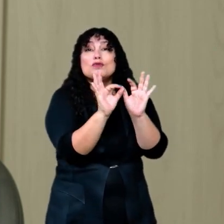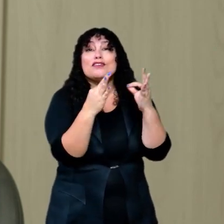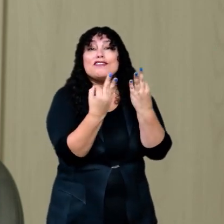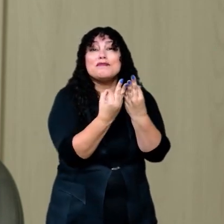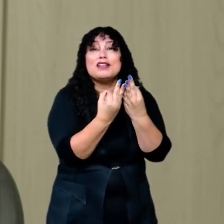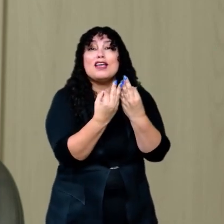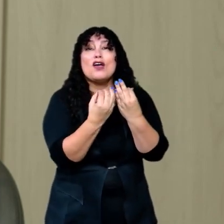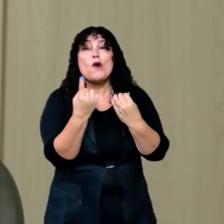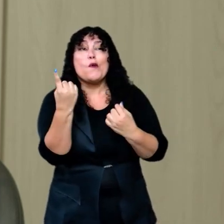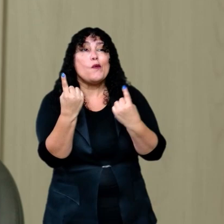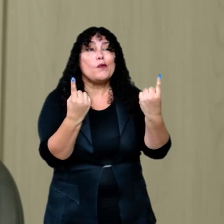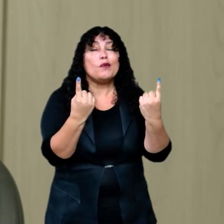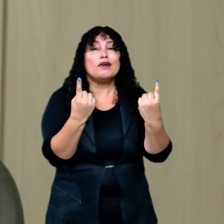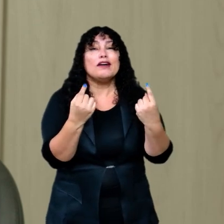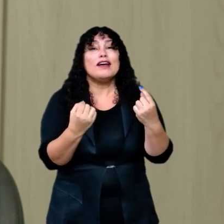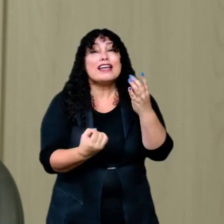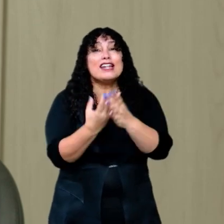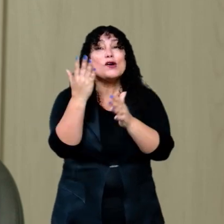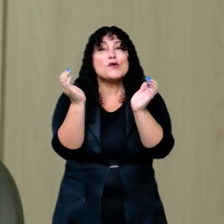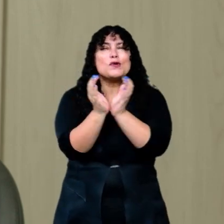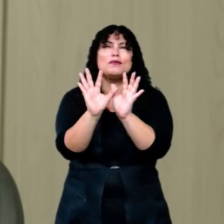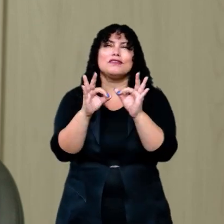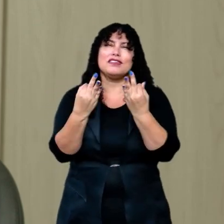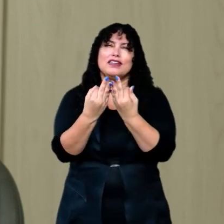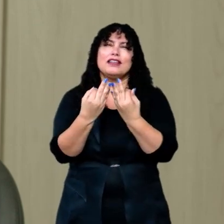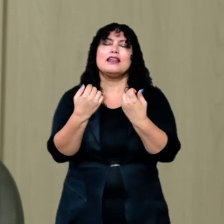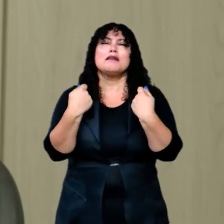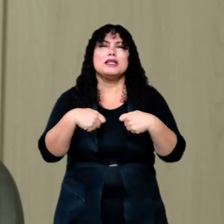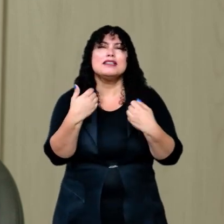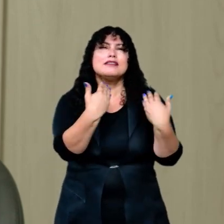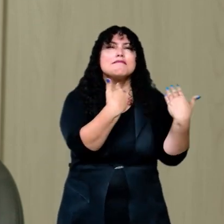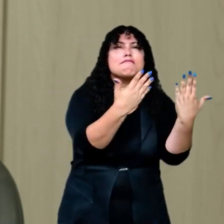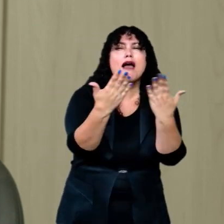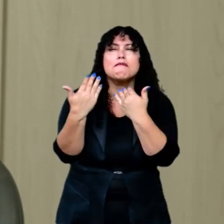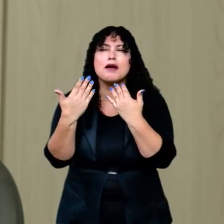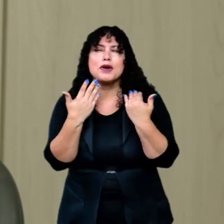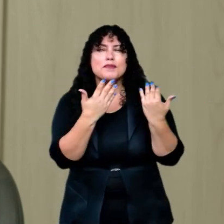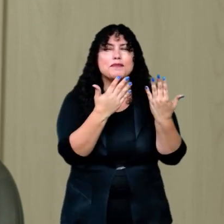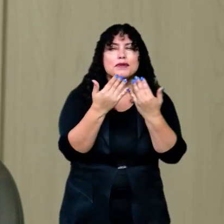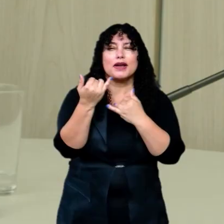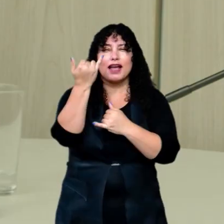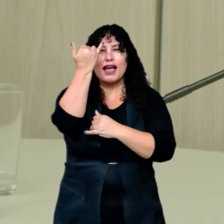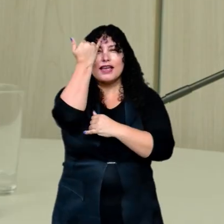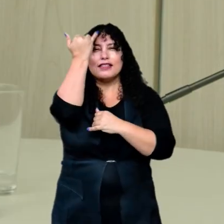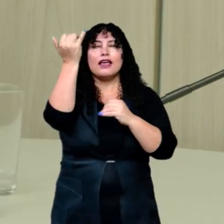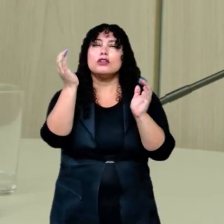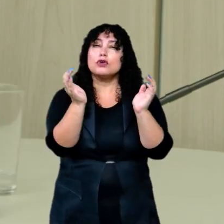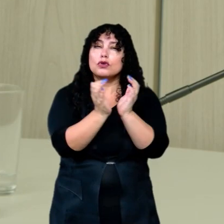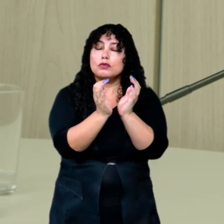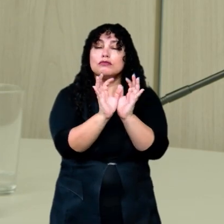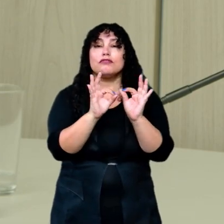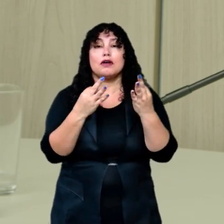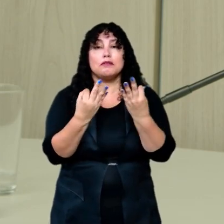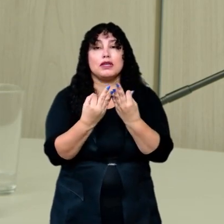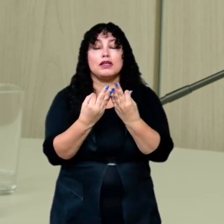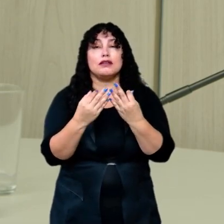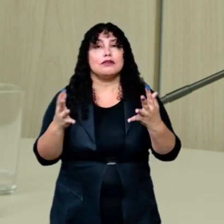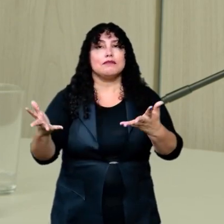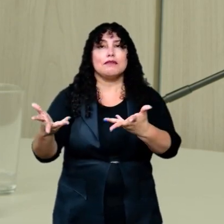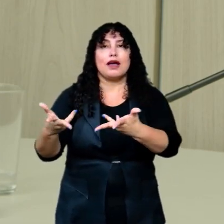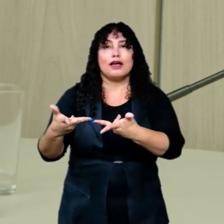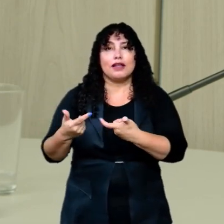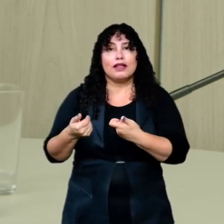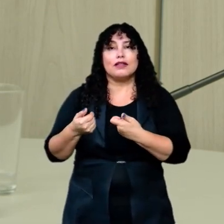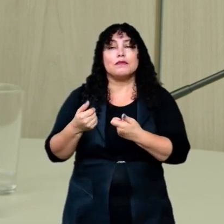para um. Faz um grupo de paz para que eles tenham esse bate-papo, né? Pô, essa ideia de grupo de paz, eu achei fantástica, É. porque é